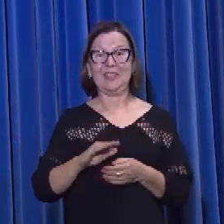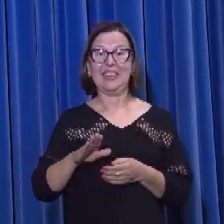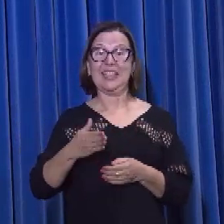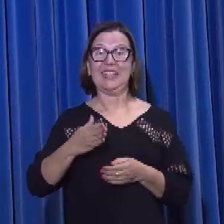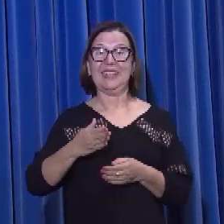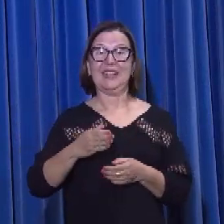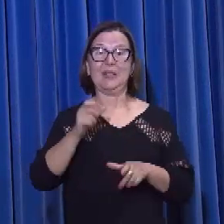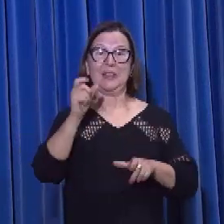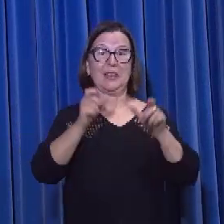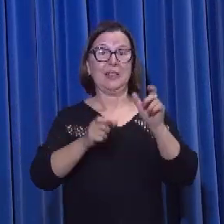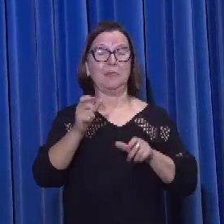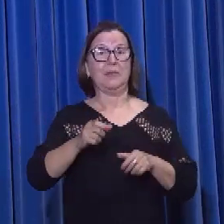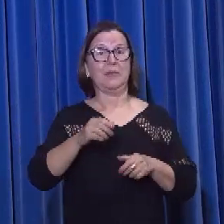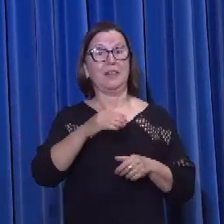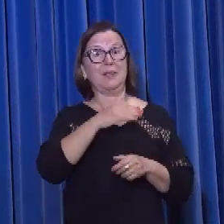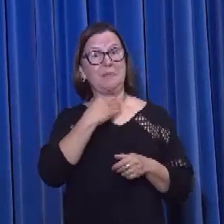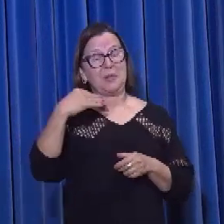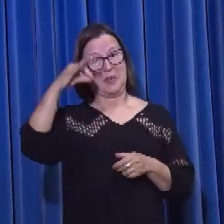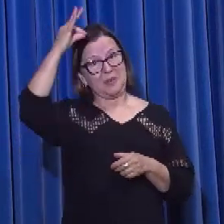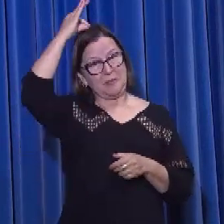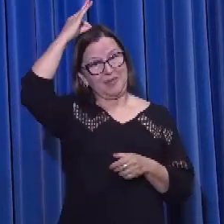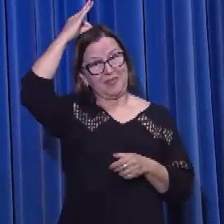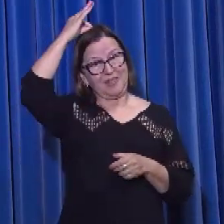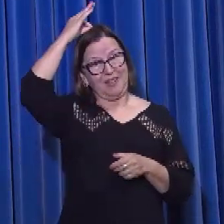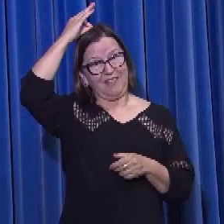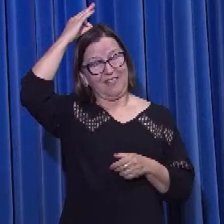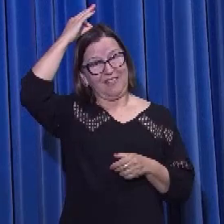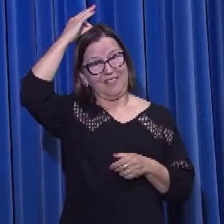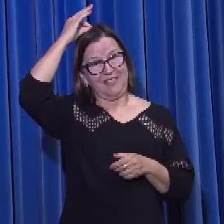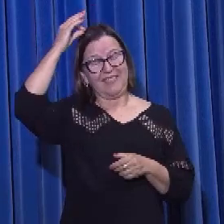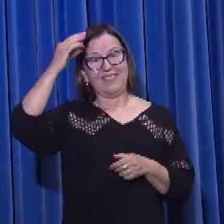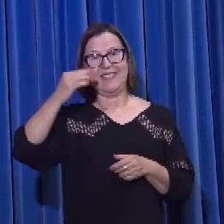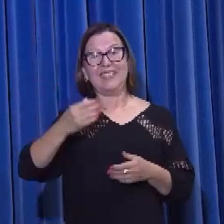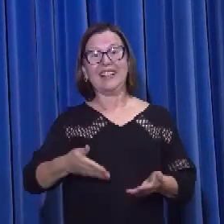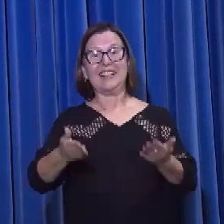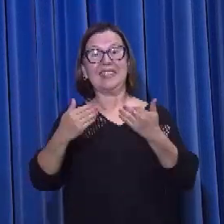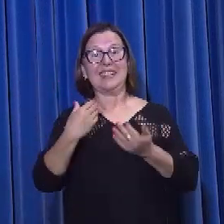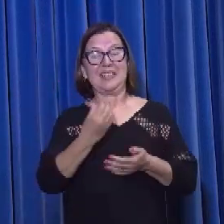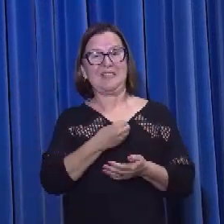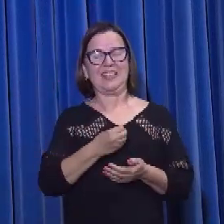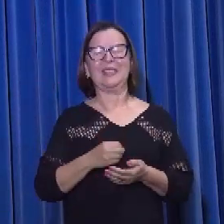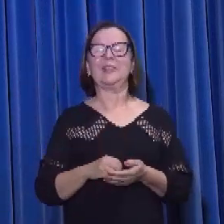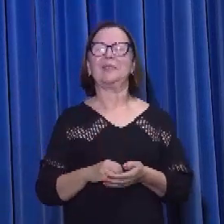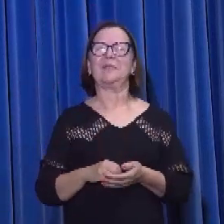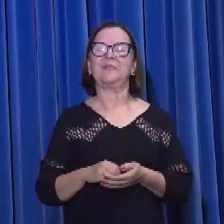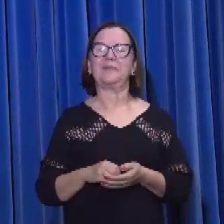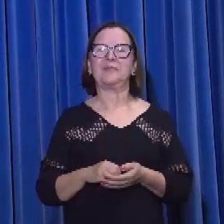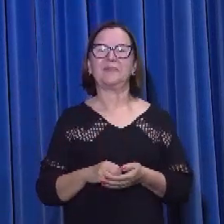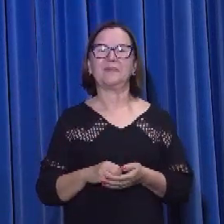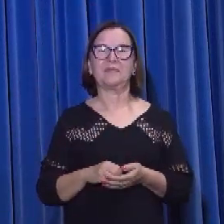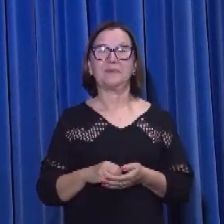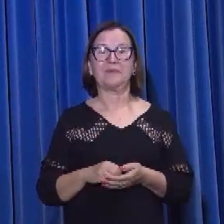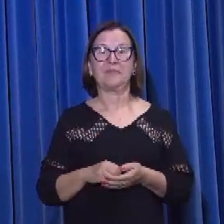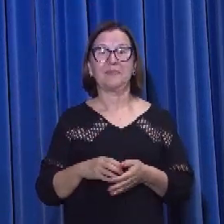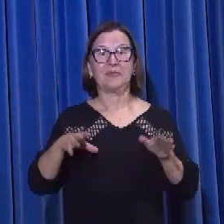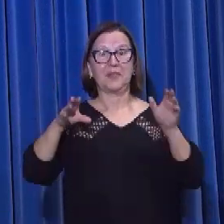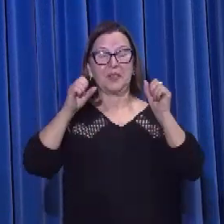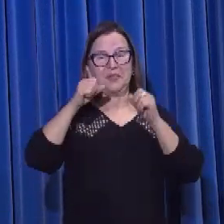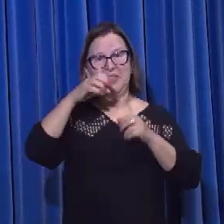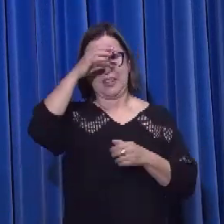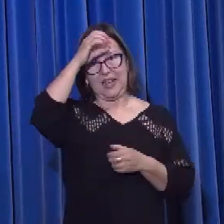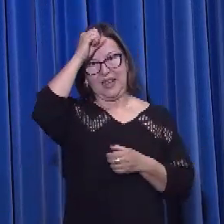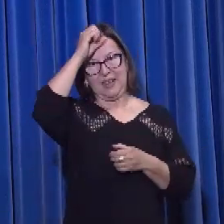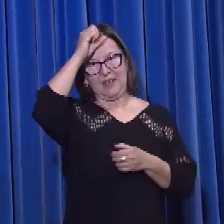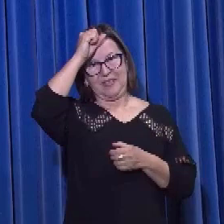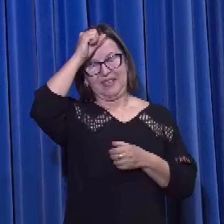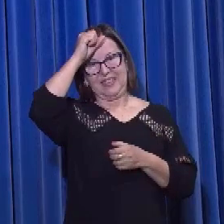a ouvem e vivem. A capacidade de ouvir acompanha o poder da voz que fala.